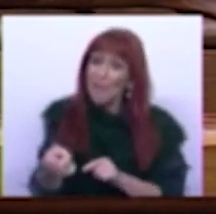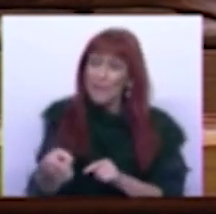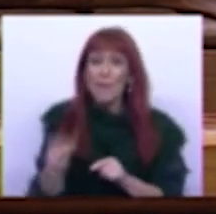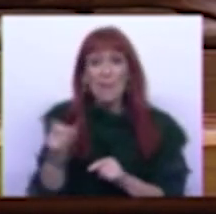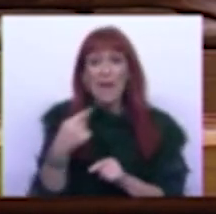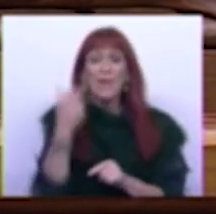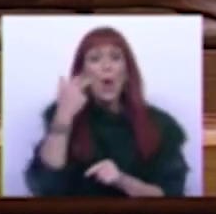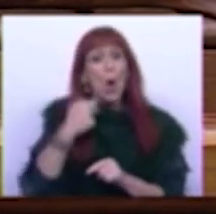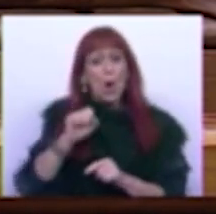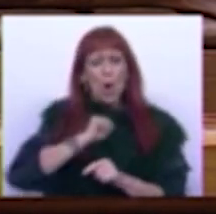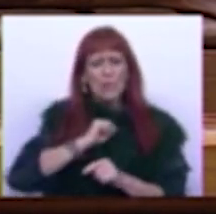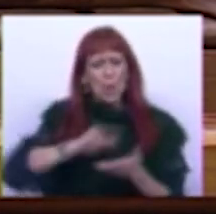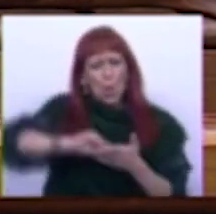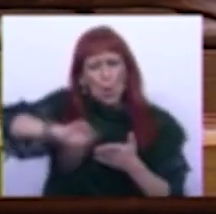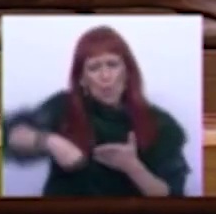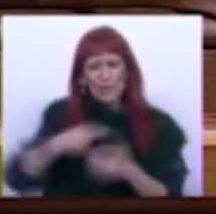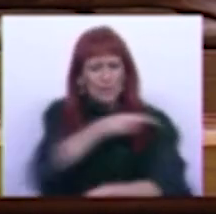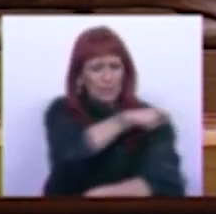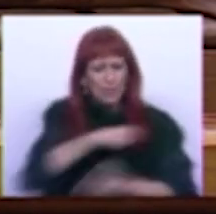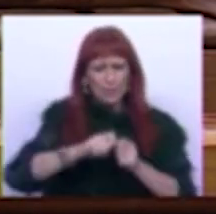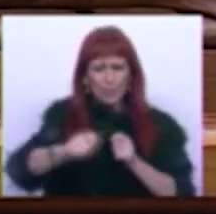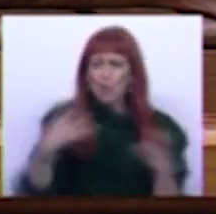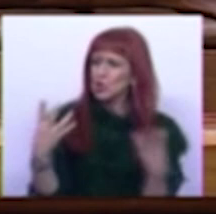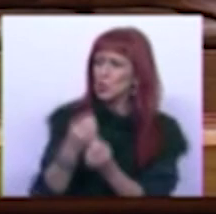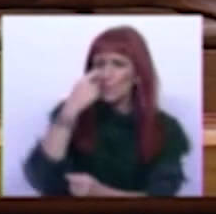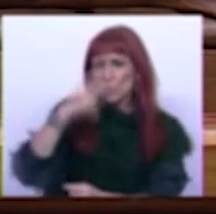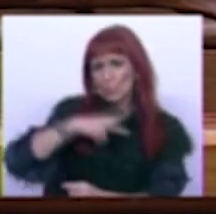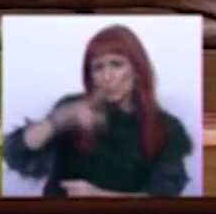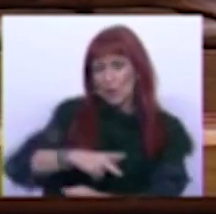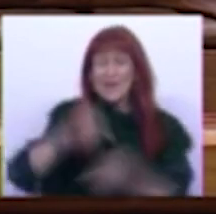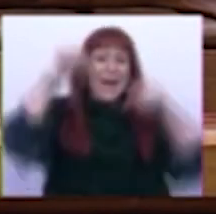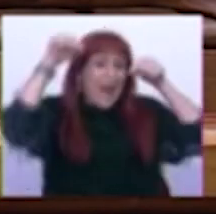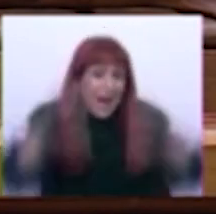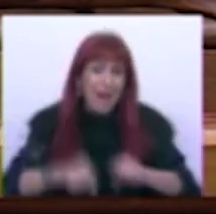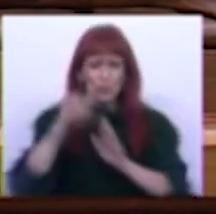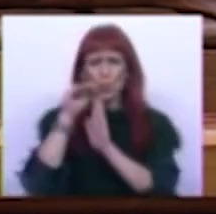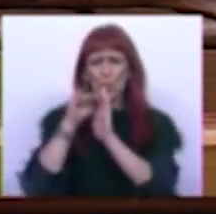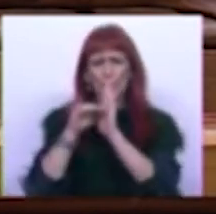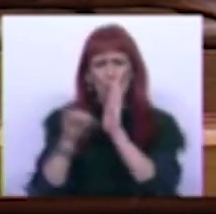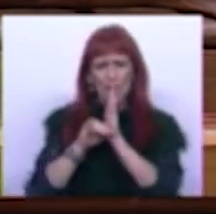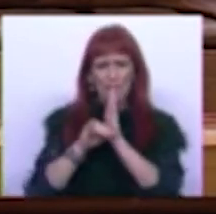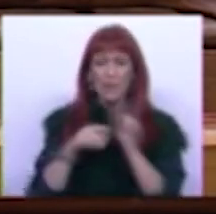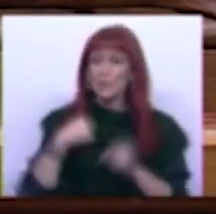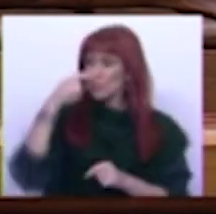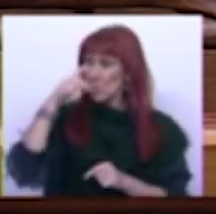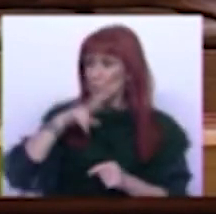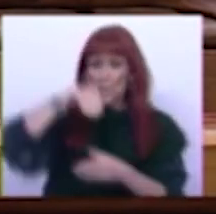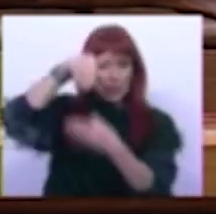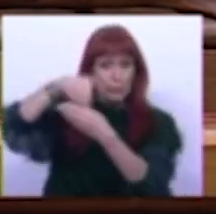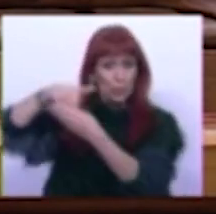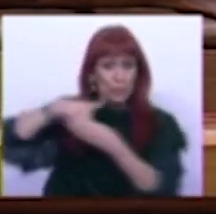honrada, o nosso contrato de legislatura com os portugueses. Foi esse o programa que os portugueses